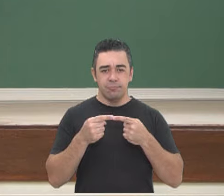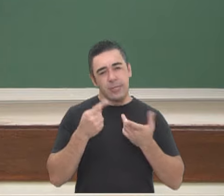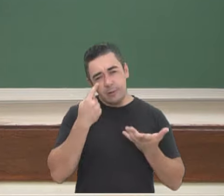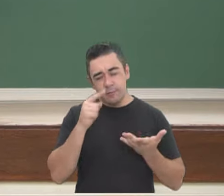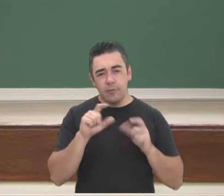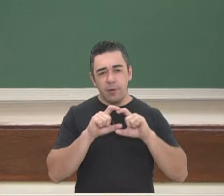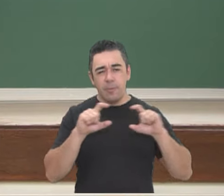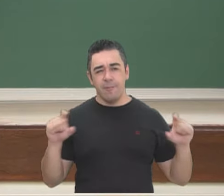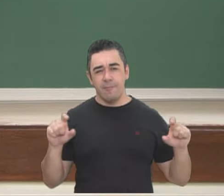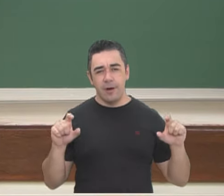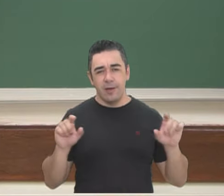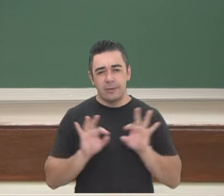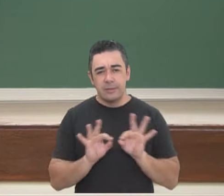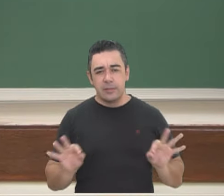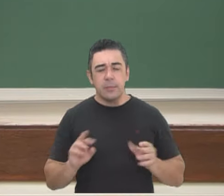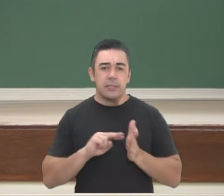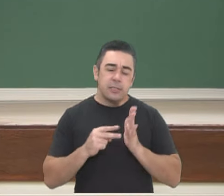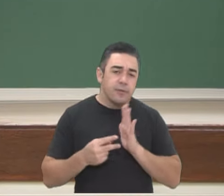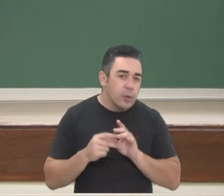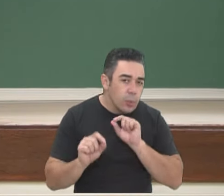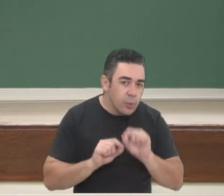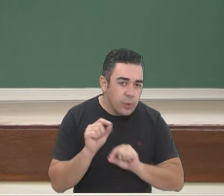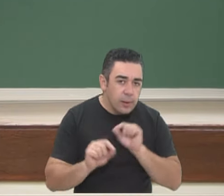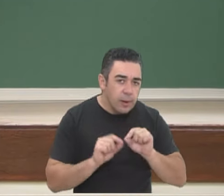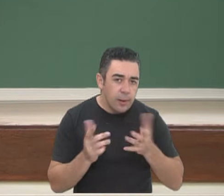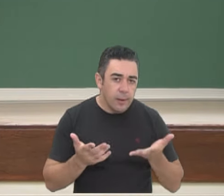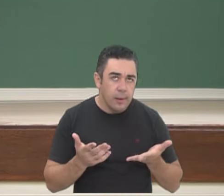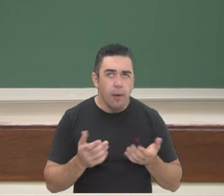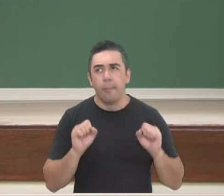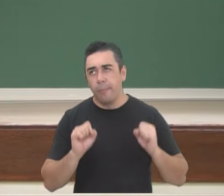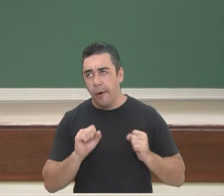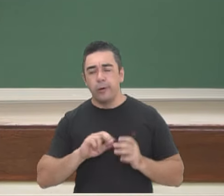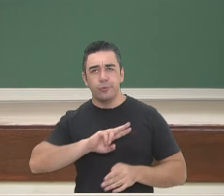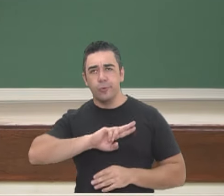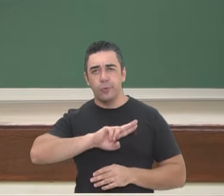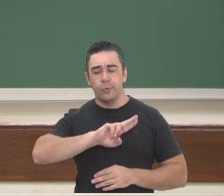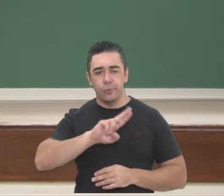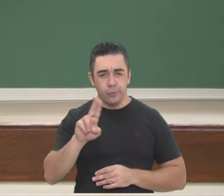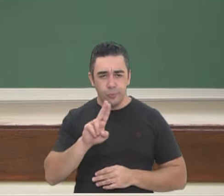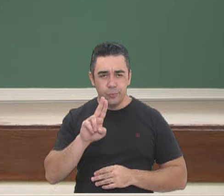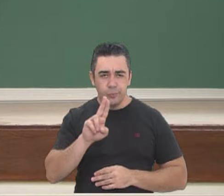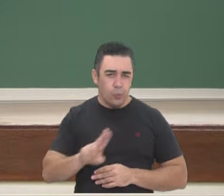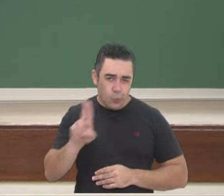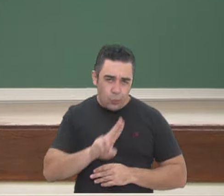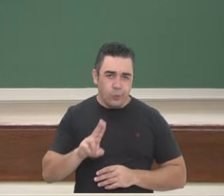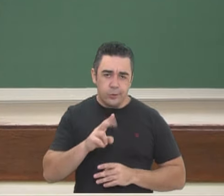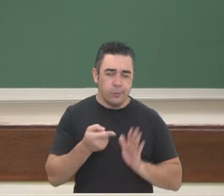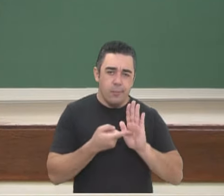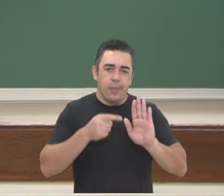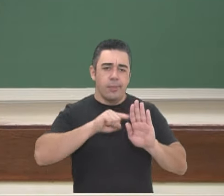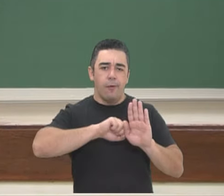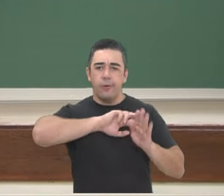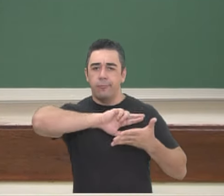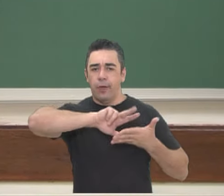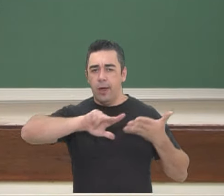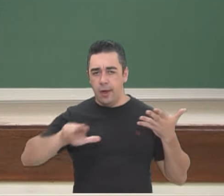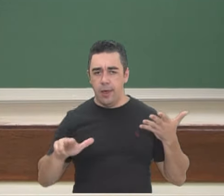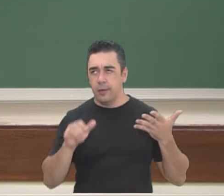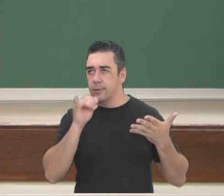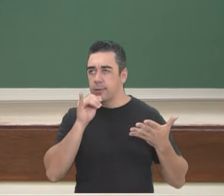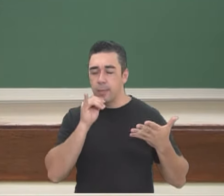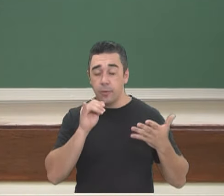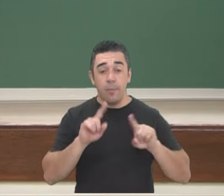frase não é então o que que essa frase quer dizer ela pode ser usada para várias situações do nosso dia a dia mas aqui na